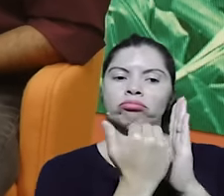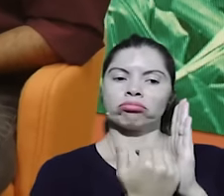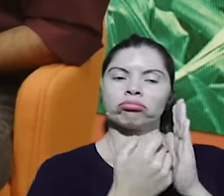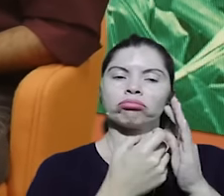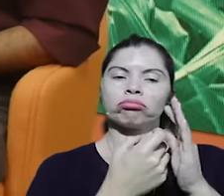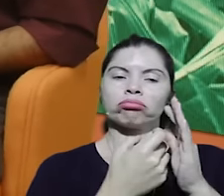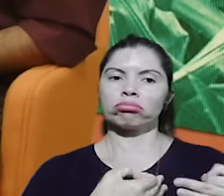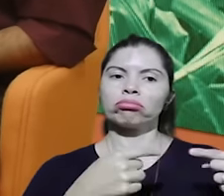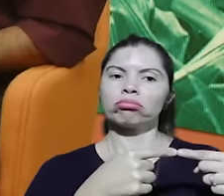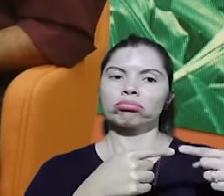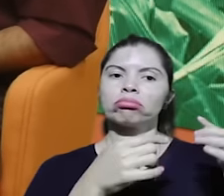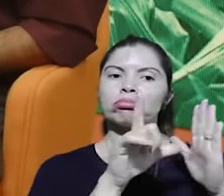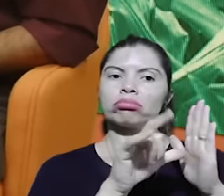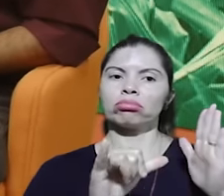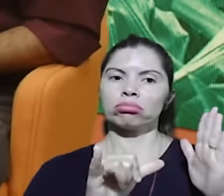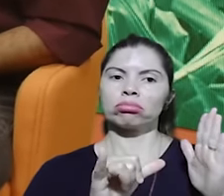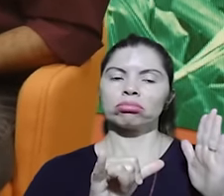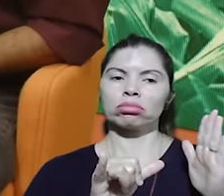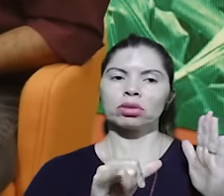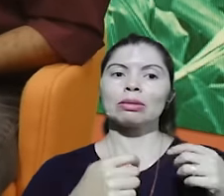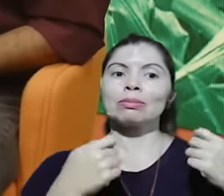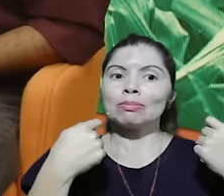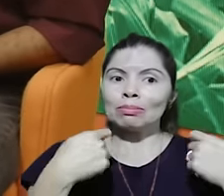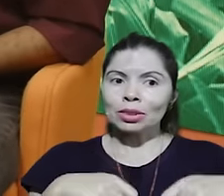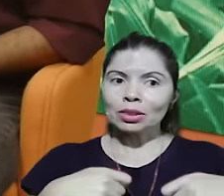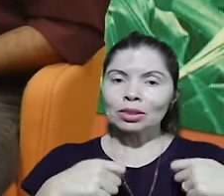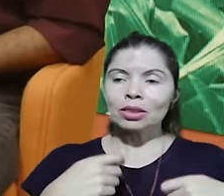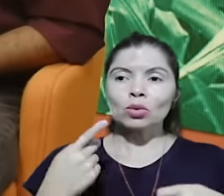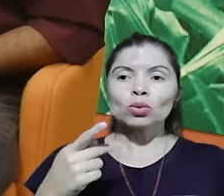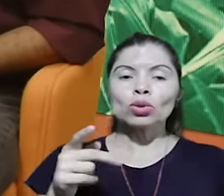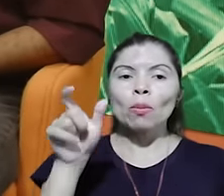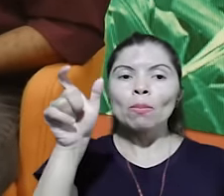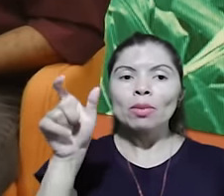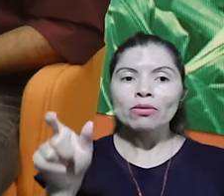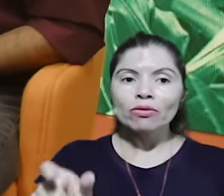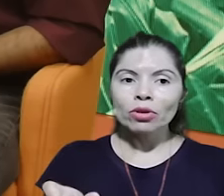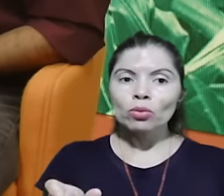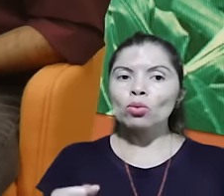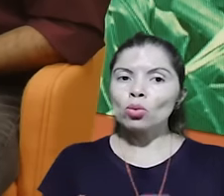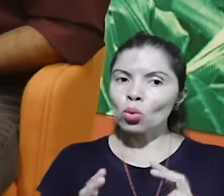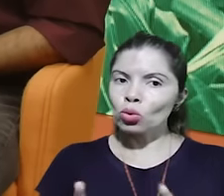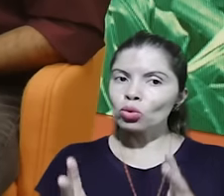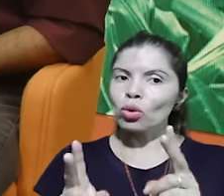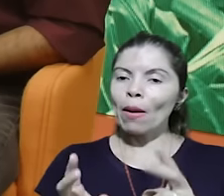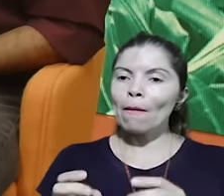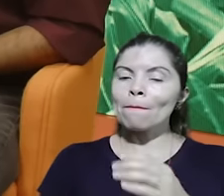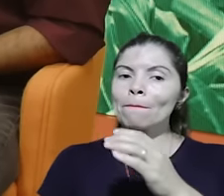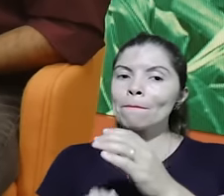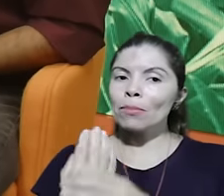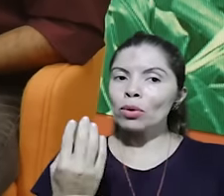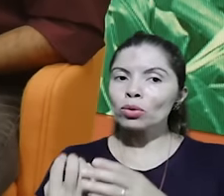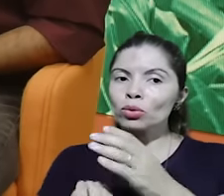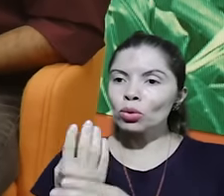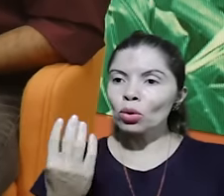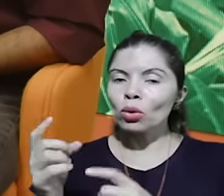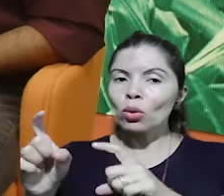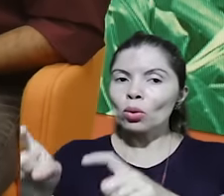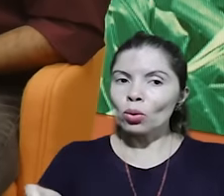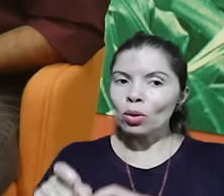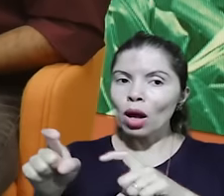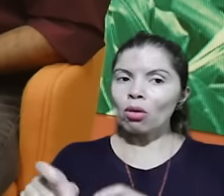ele tem que manter o perfil dele como produtor rural determinado pela Receita e pelo